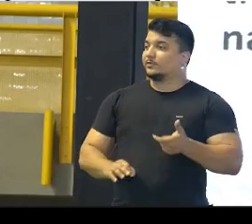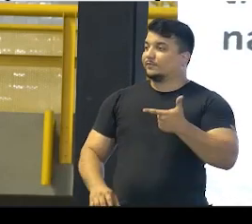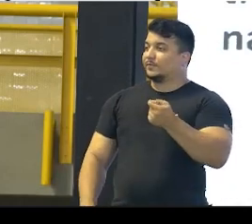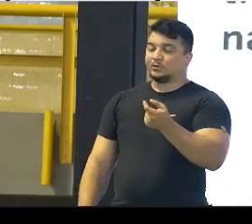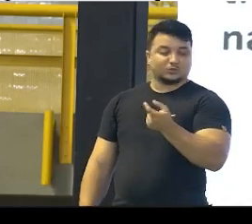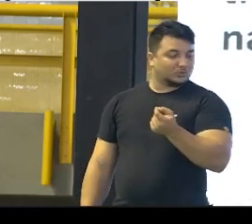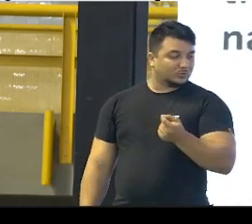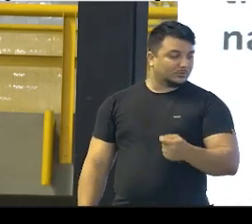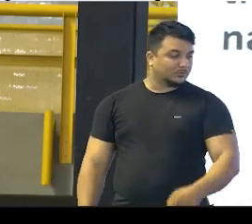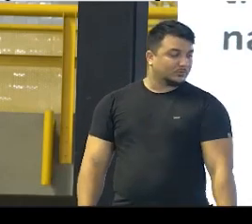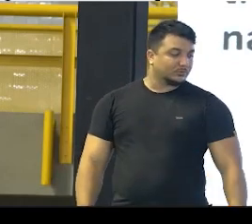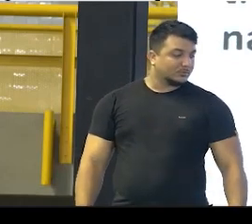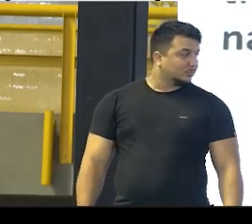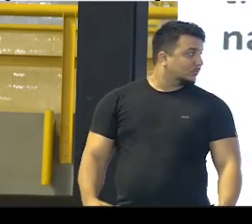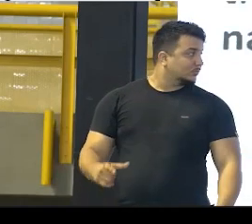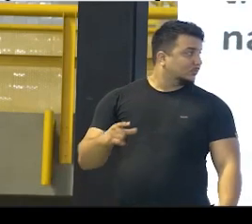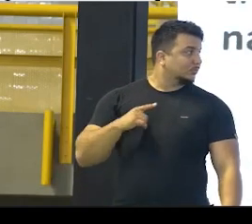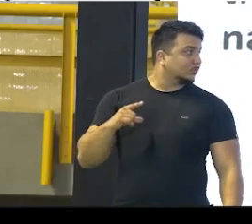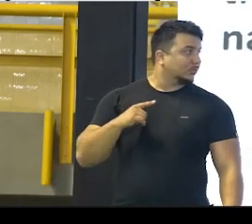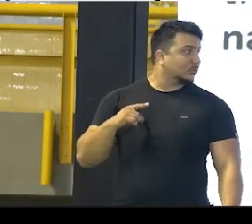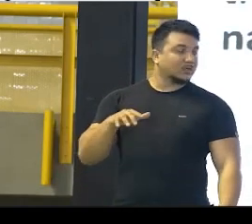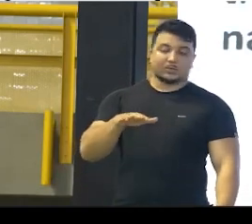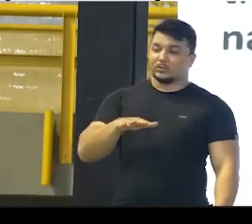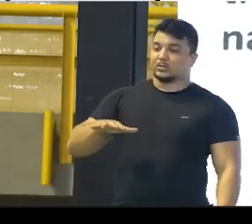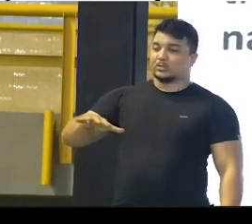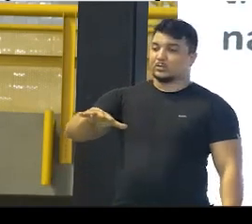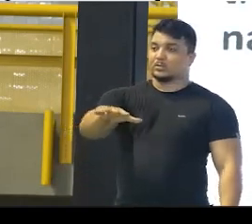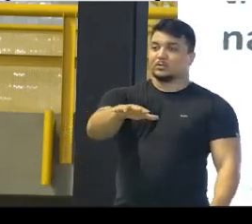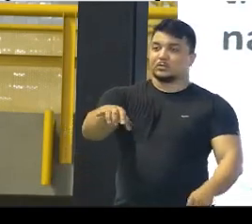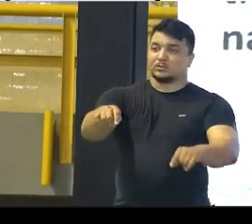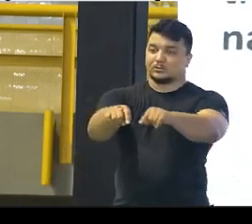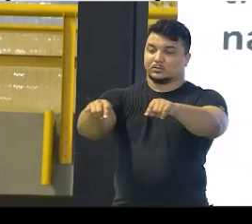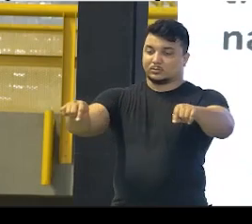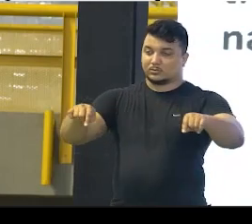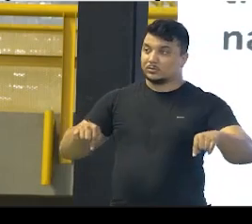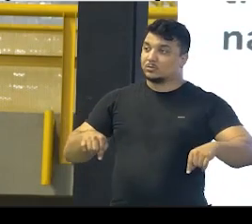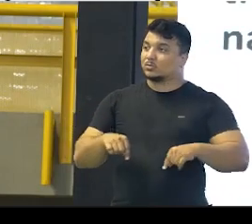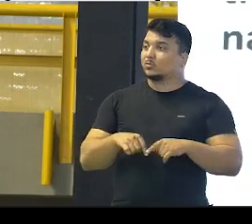do prédio é 20. Resposta item qual?